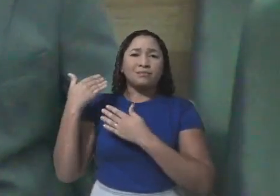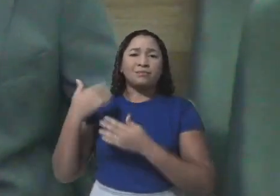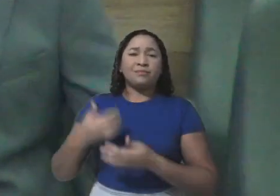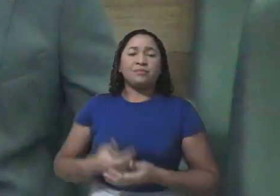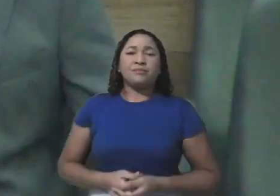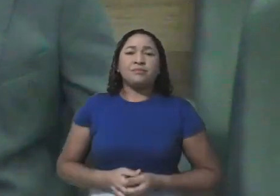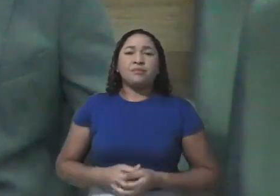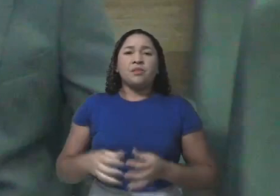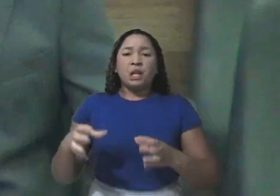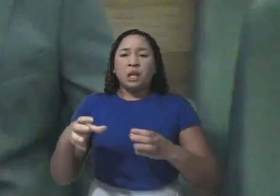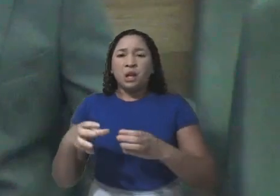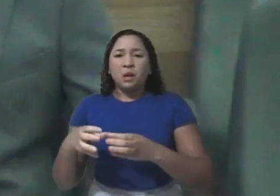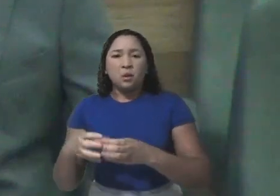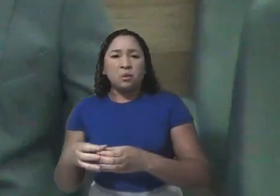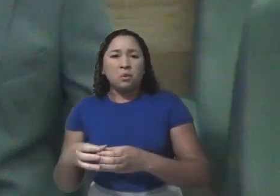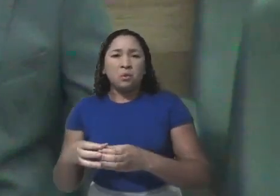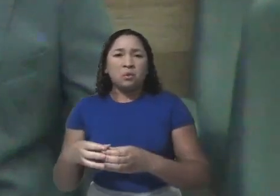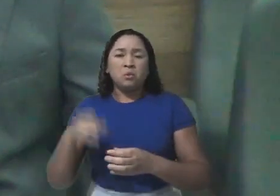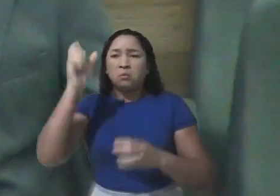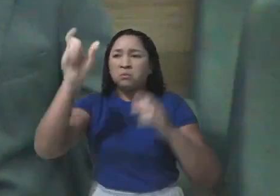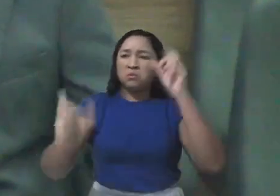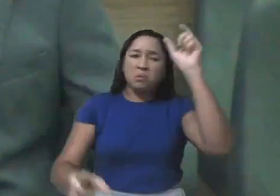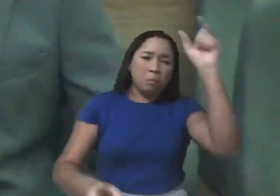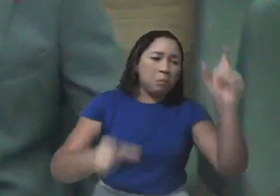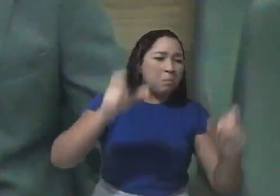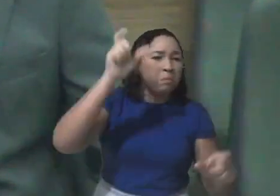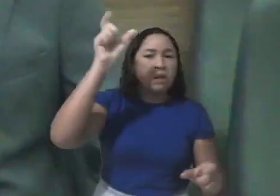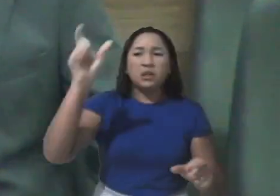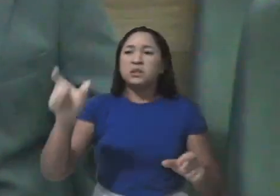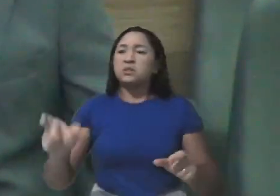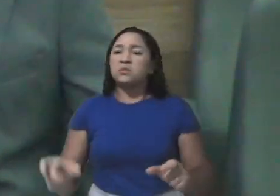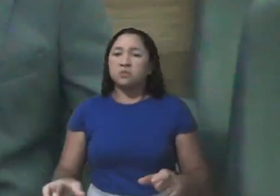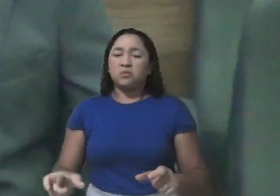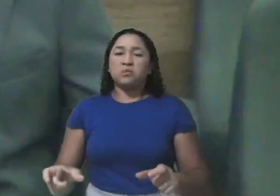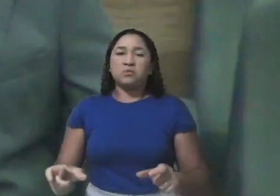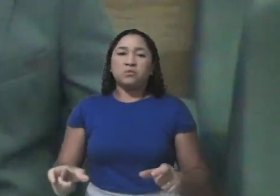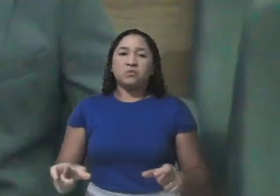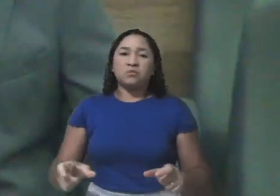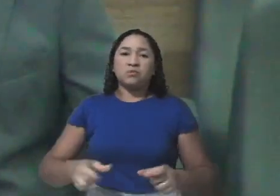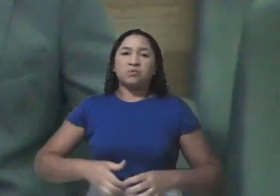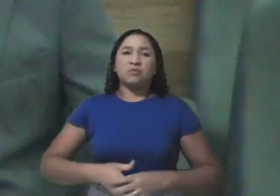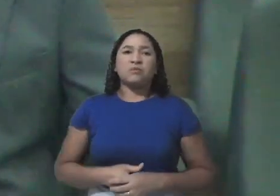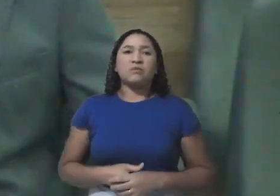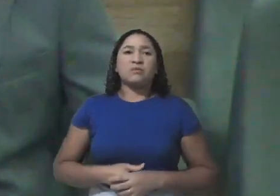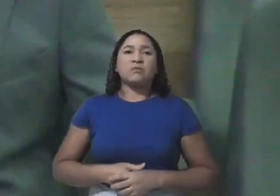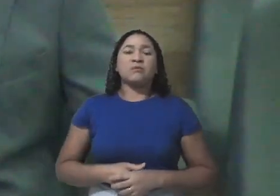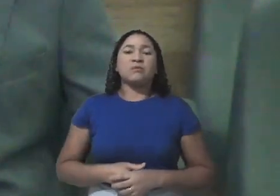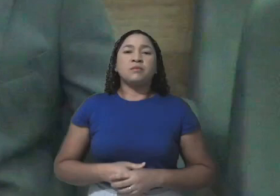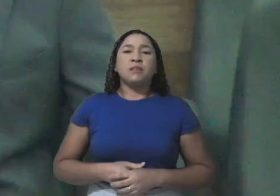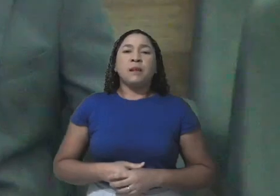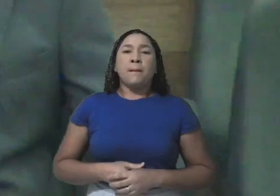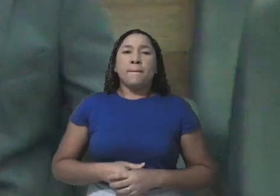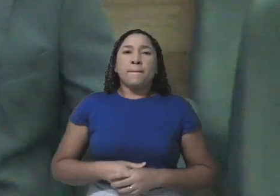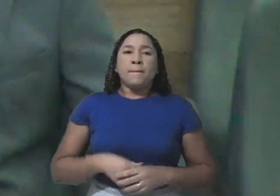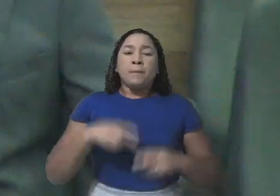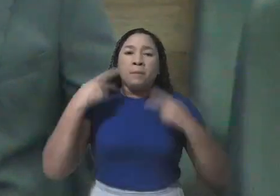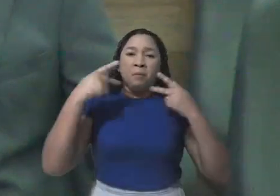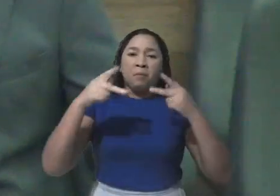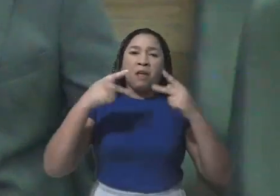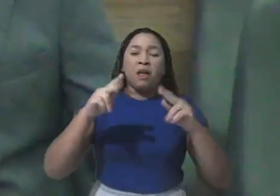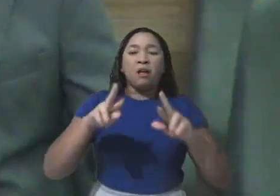que grupos divergentes, grupos dissidentes e grupos com interpretações